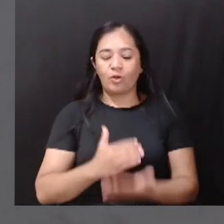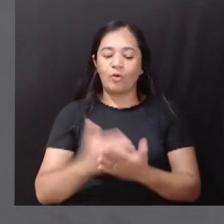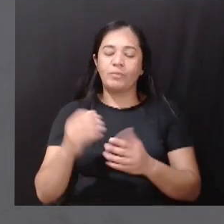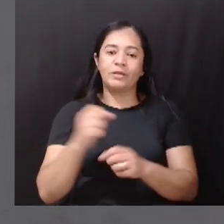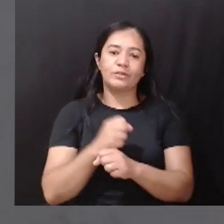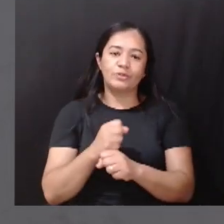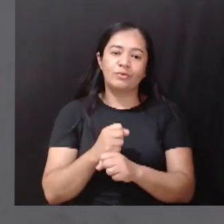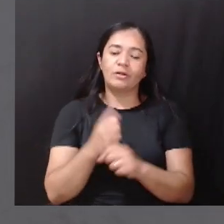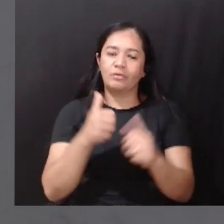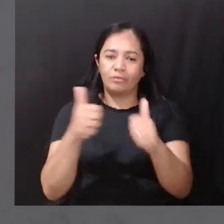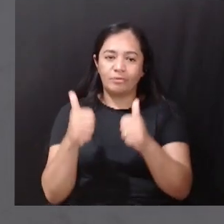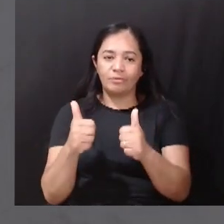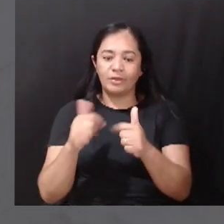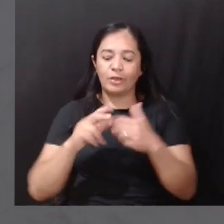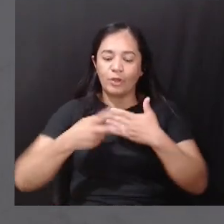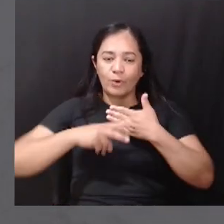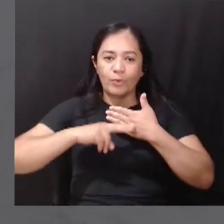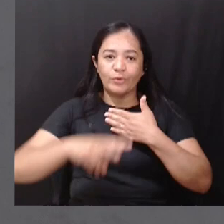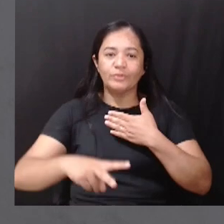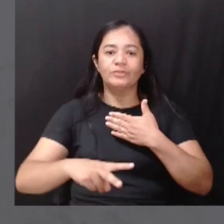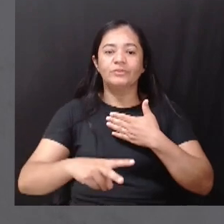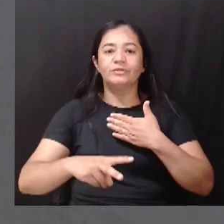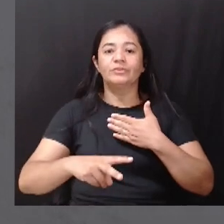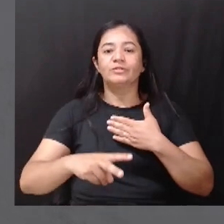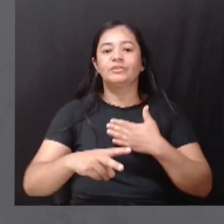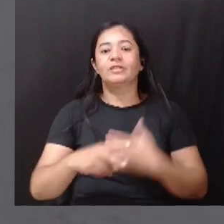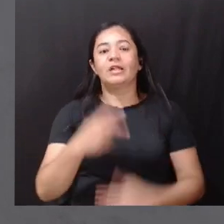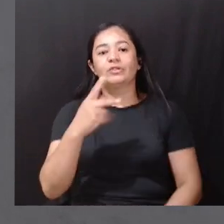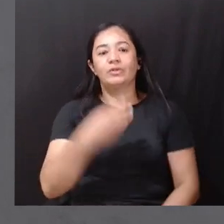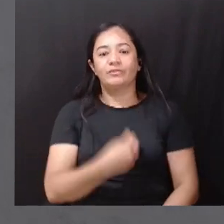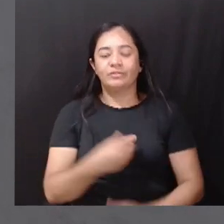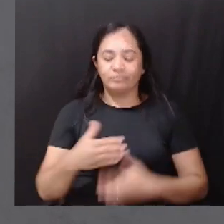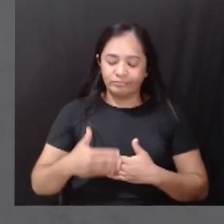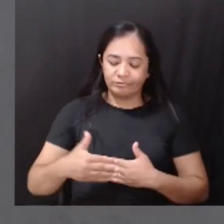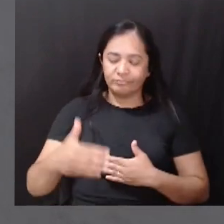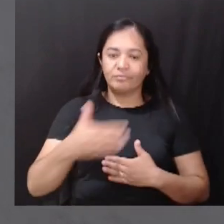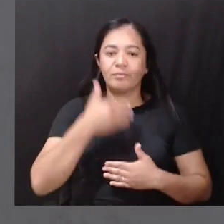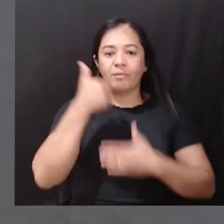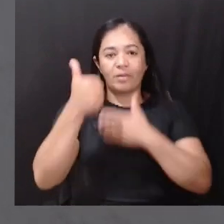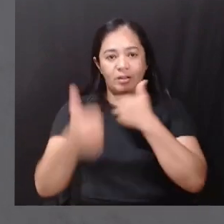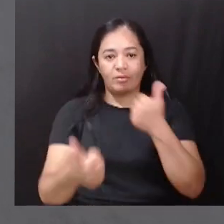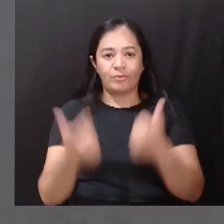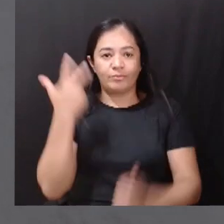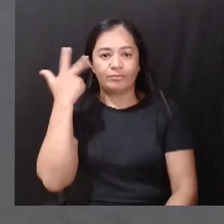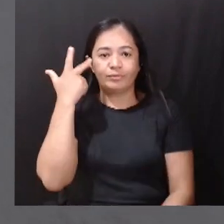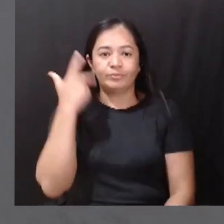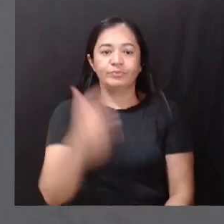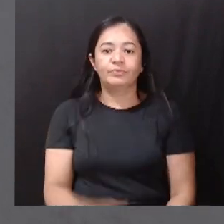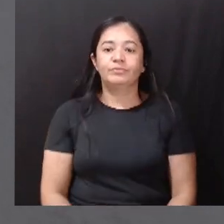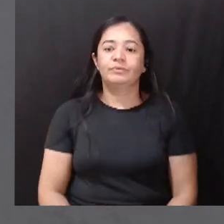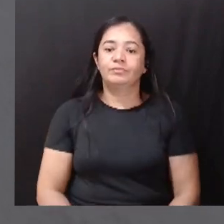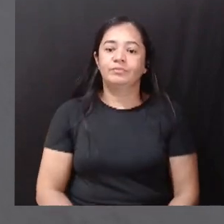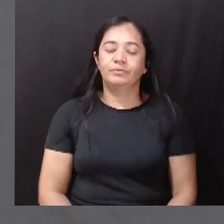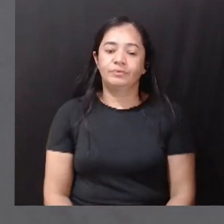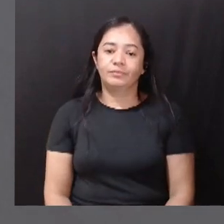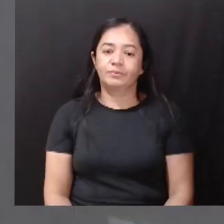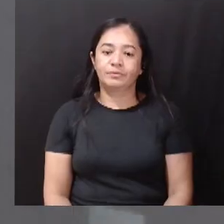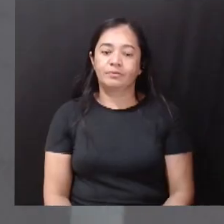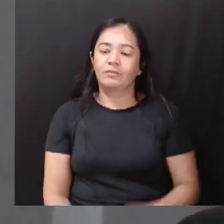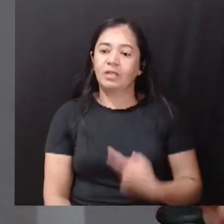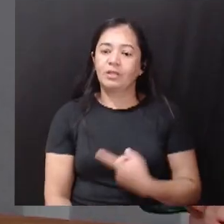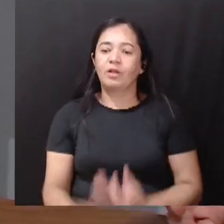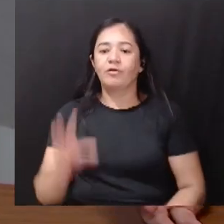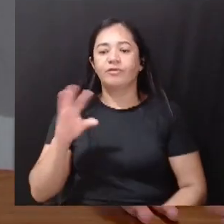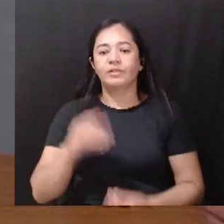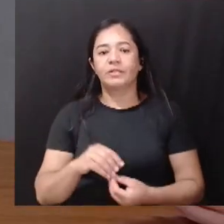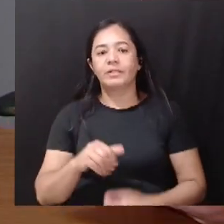e, consequentemente, o restante da sua vida inteira acabe fluindo naturalmente. Ô João, para a gente finalizar aqui, tem mais